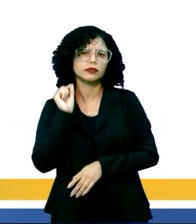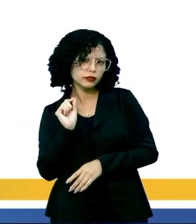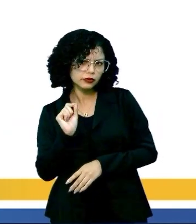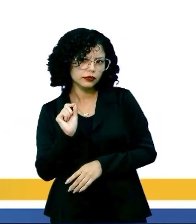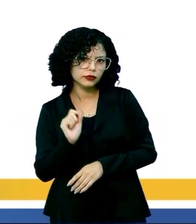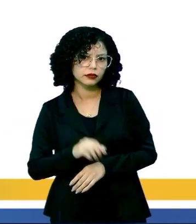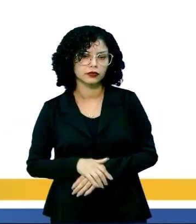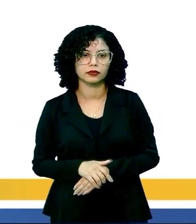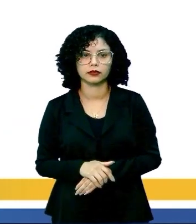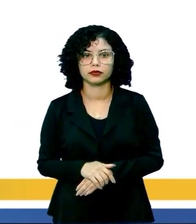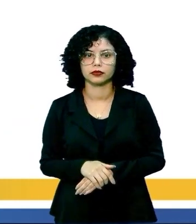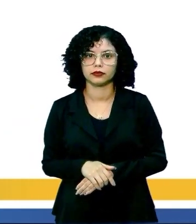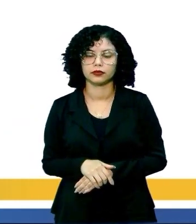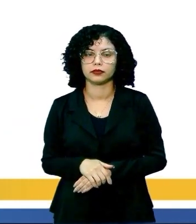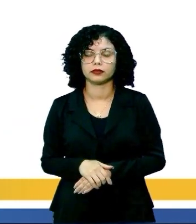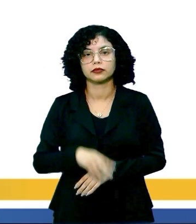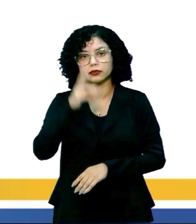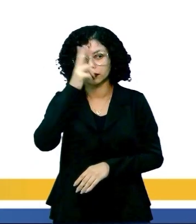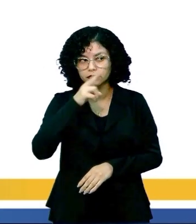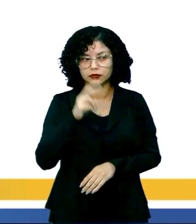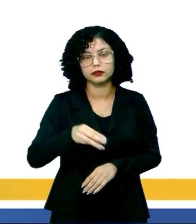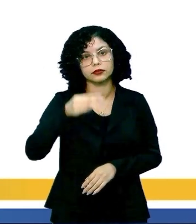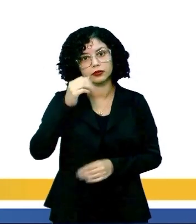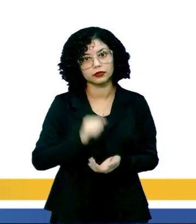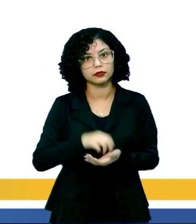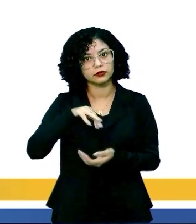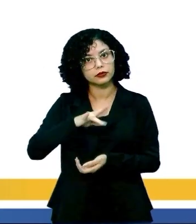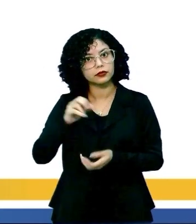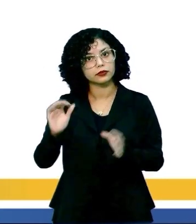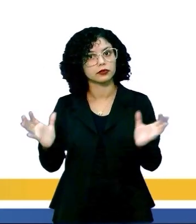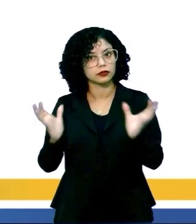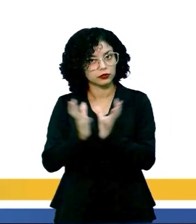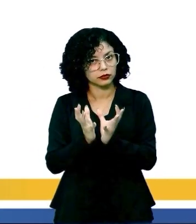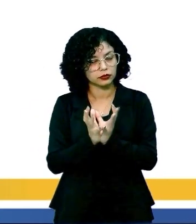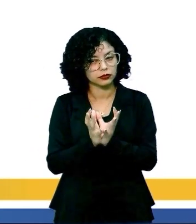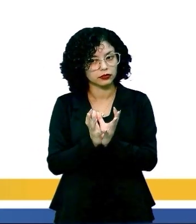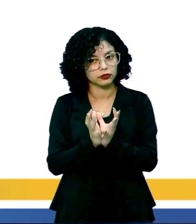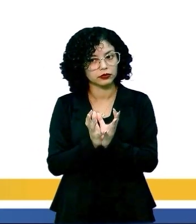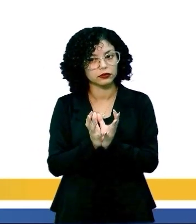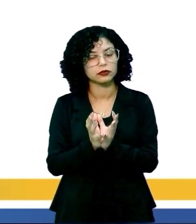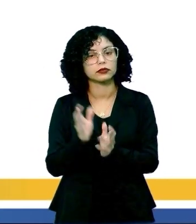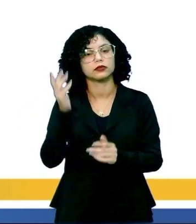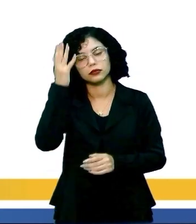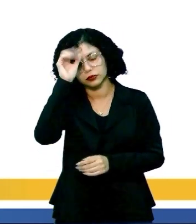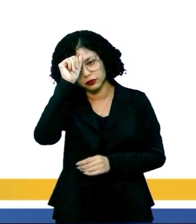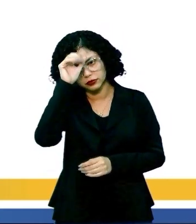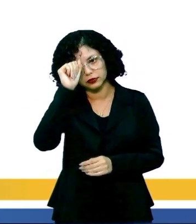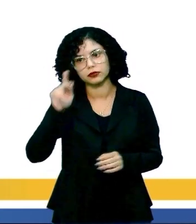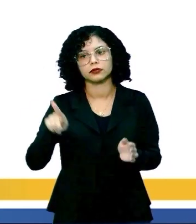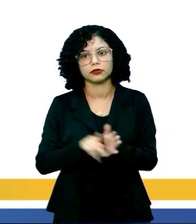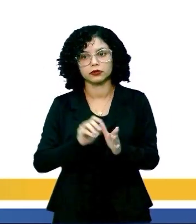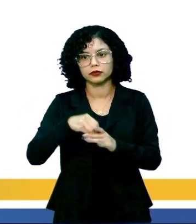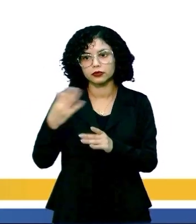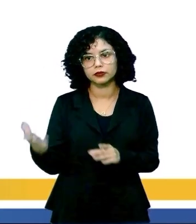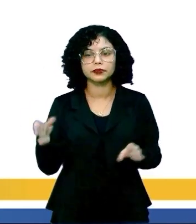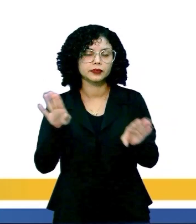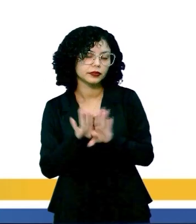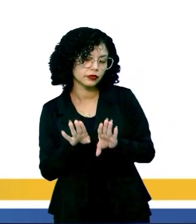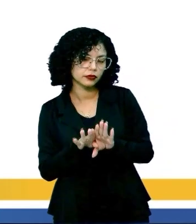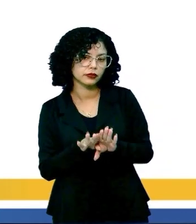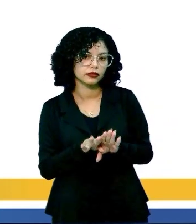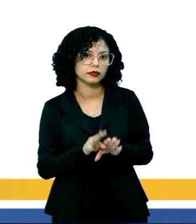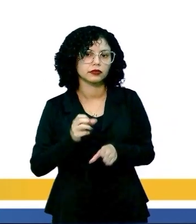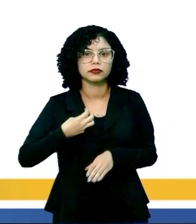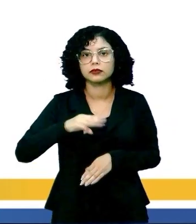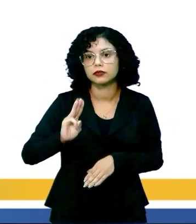presente no ou na. Lembrando que a memória ela é construída coletivamente, né? Nós aprendemos na escola, nós aprendemos fora da escola também,